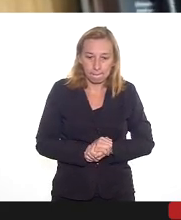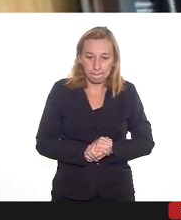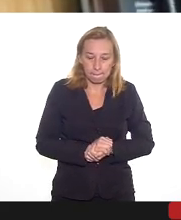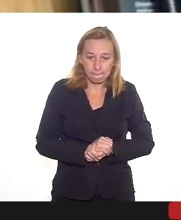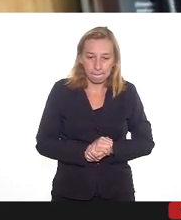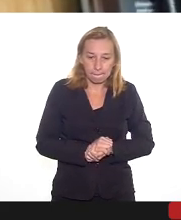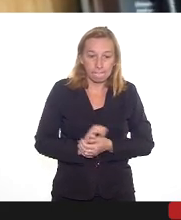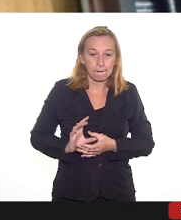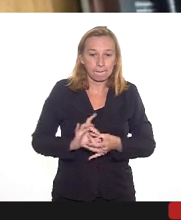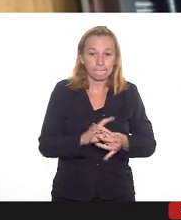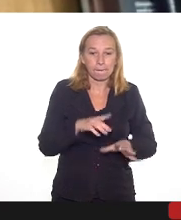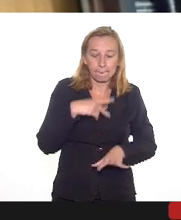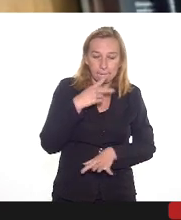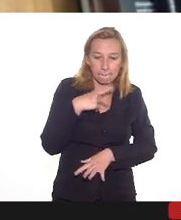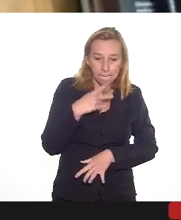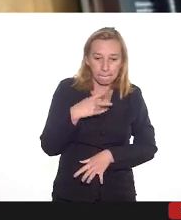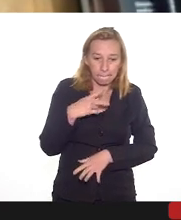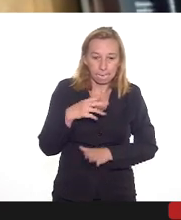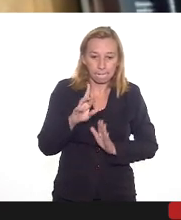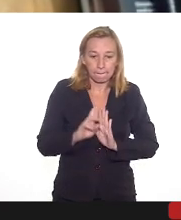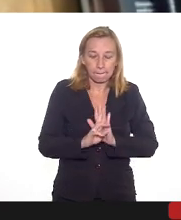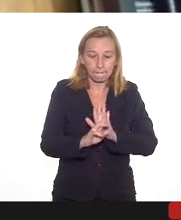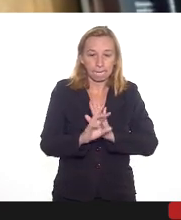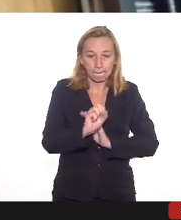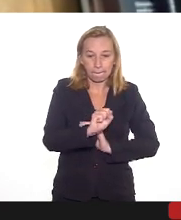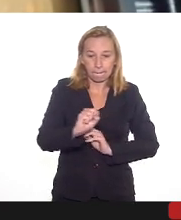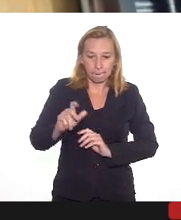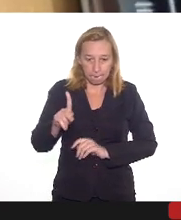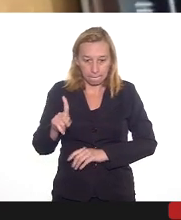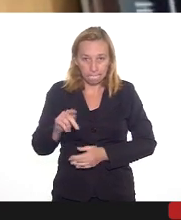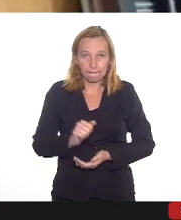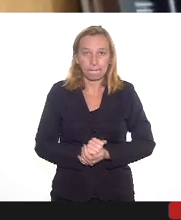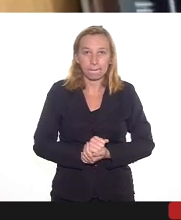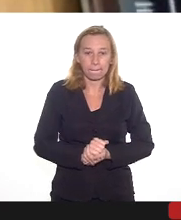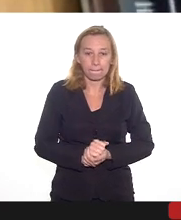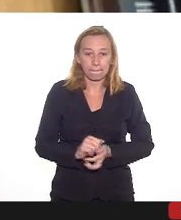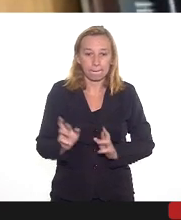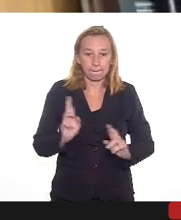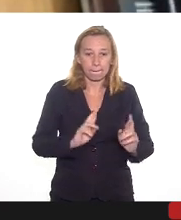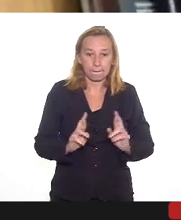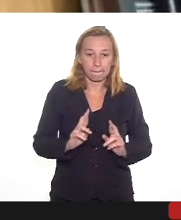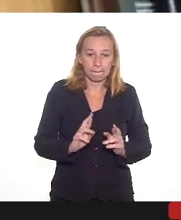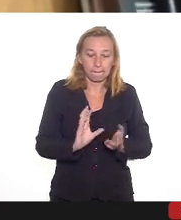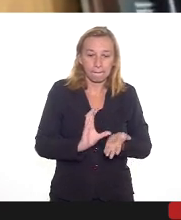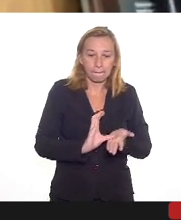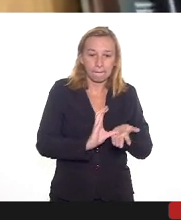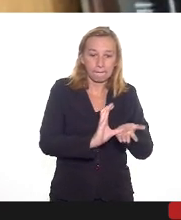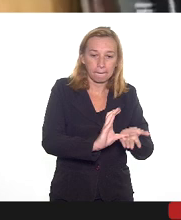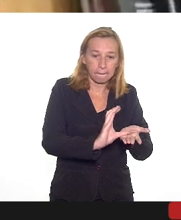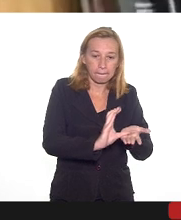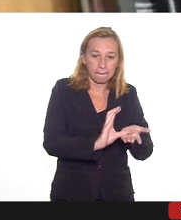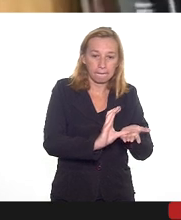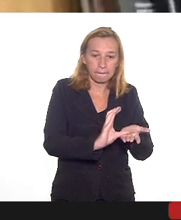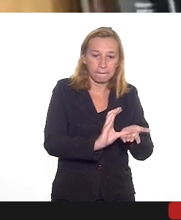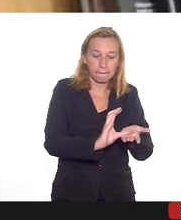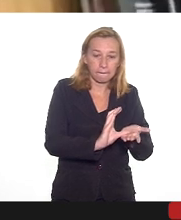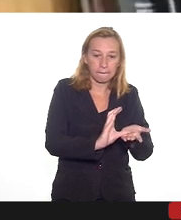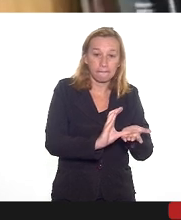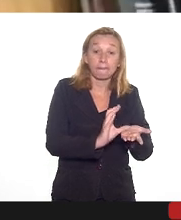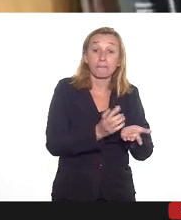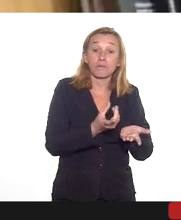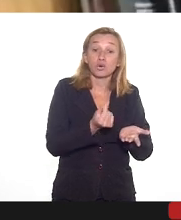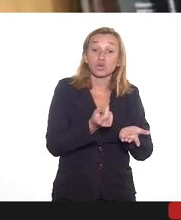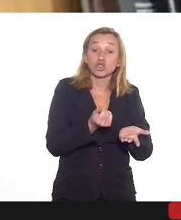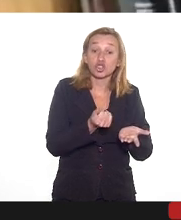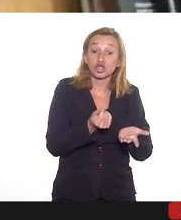um complemento sobre a fala do representante do CEP, com relação à sobra orçamentária do ano passado, né, do que não